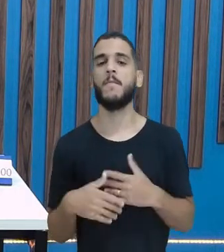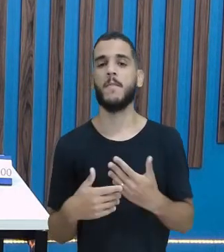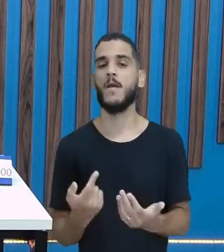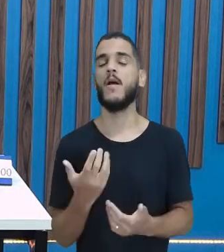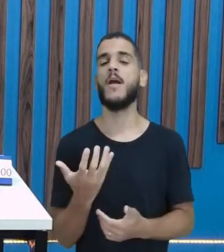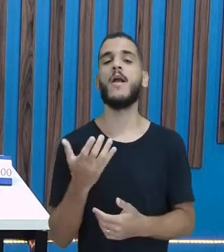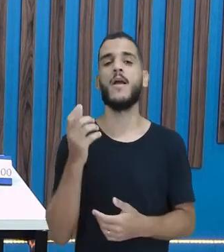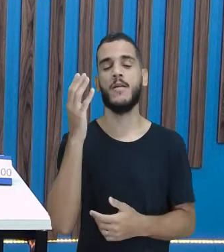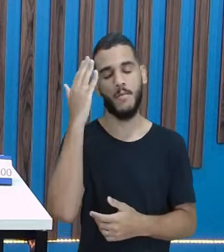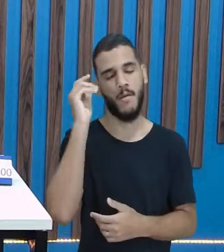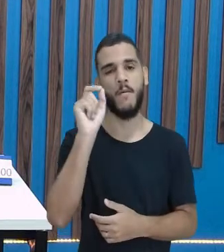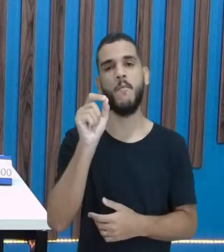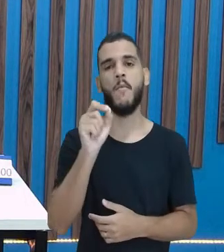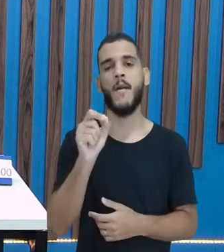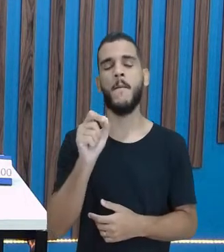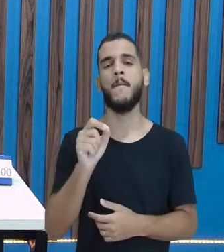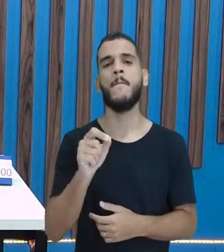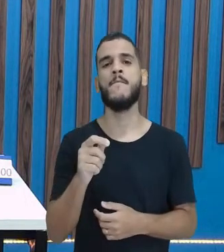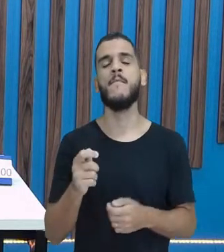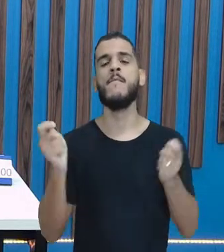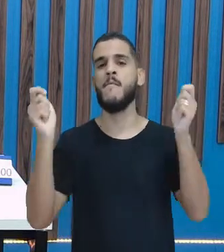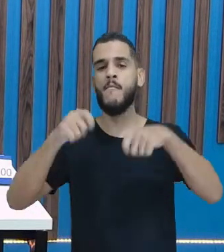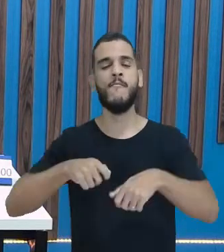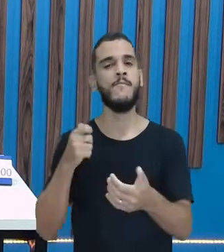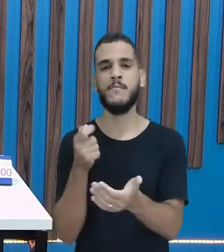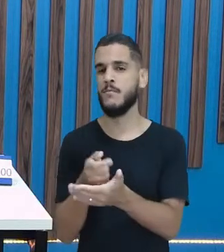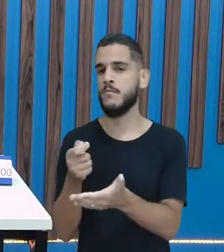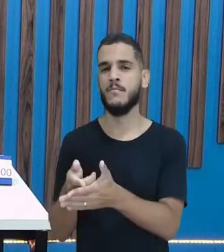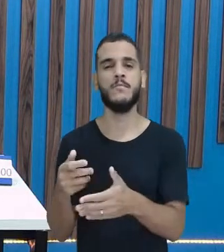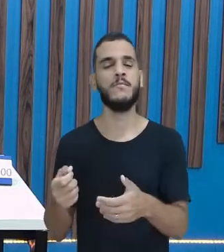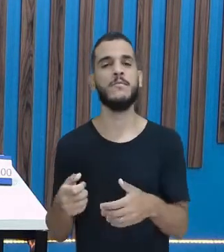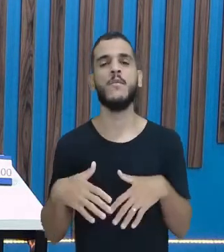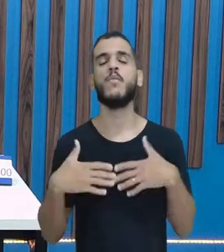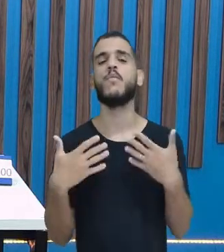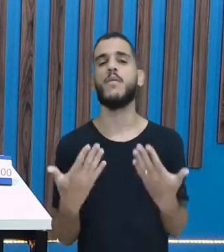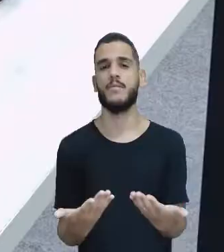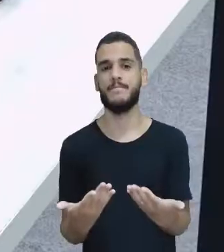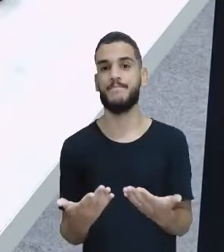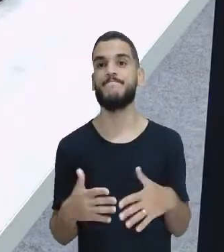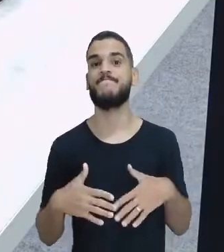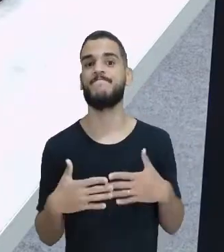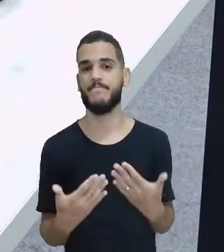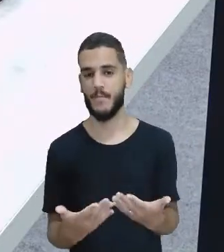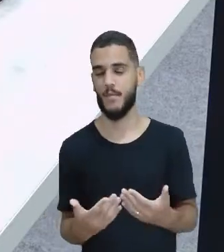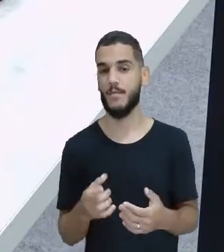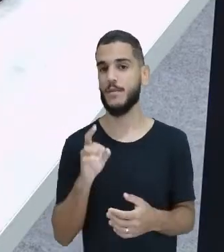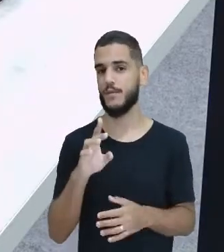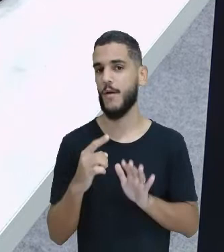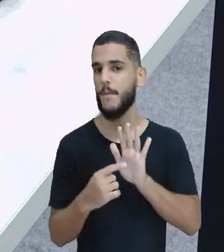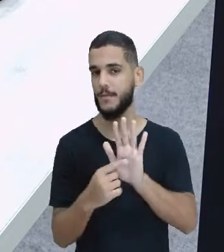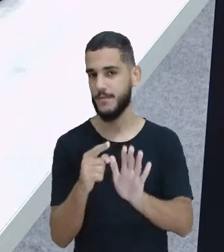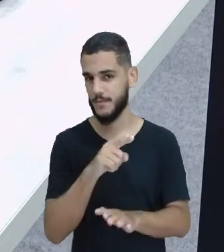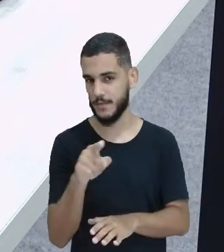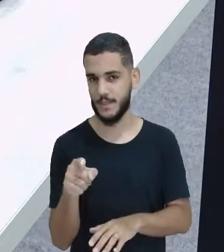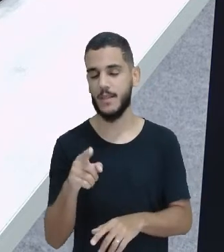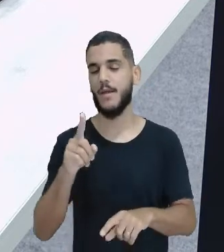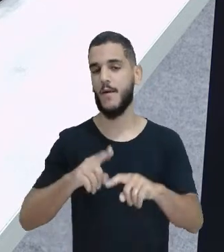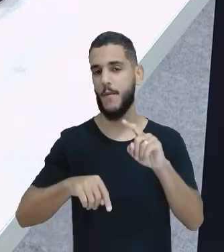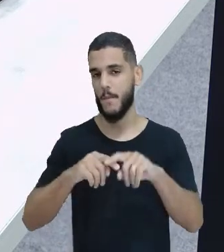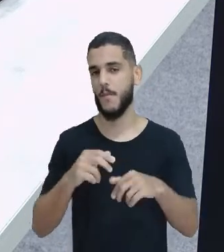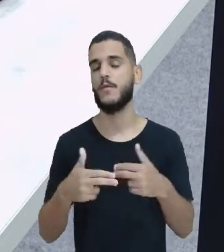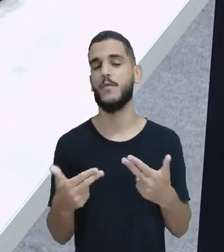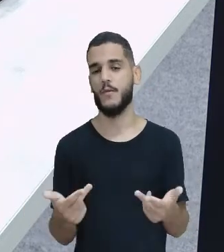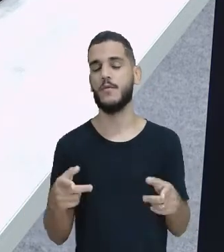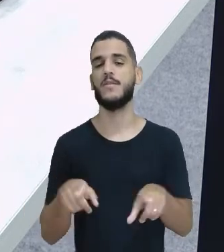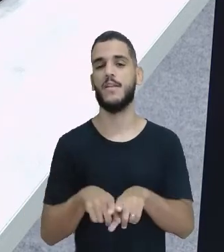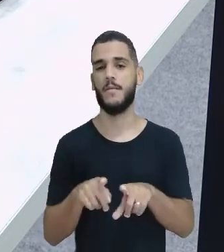quero saber de vocês o que é possível comprar, tá certo? Então, deixa eu só apresentar aqui os produtos e os valores.